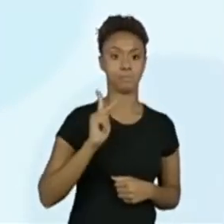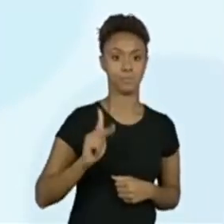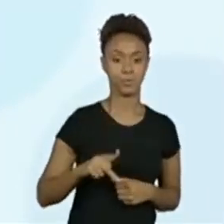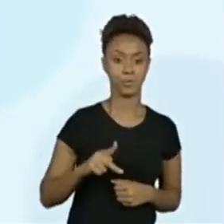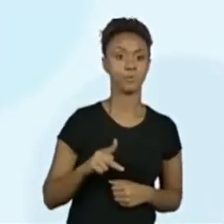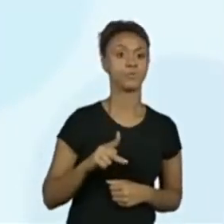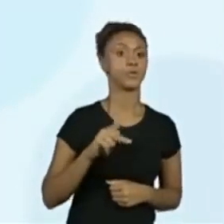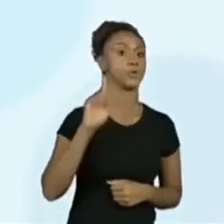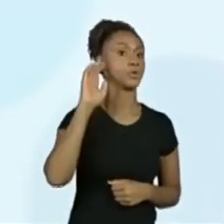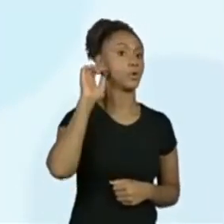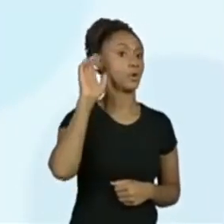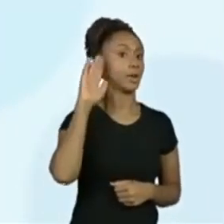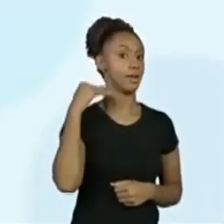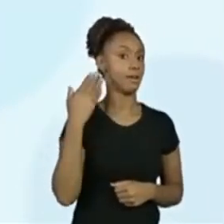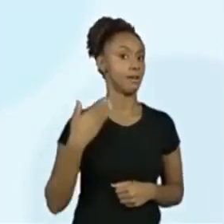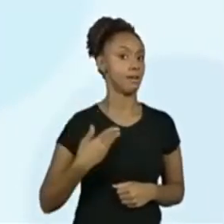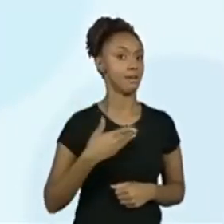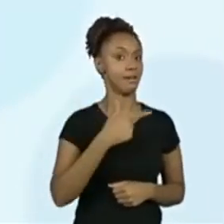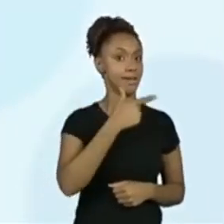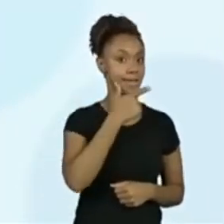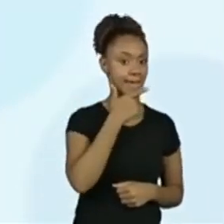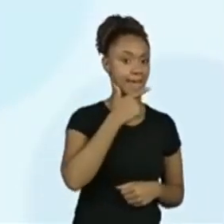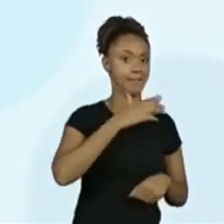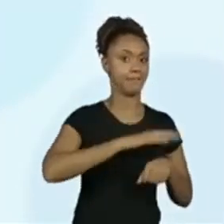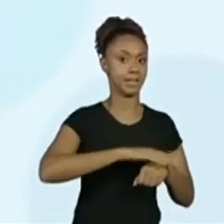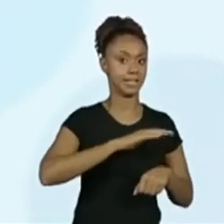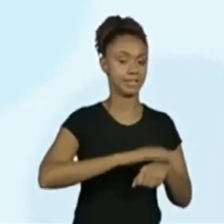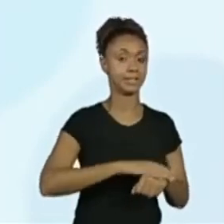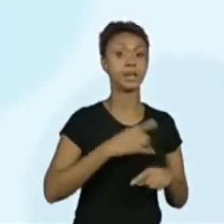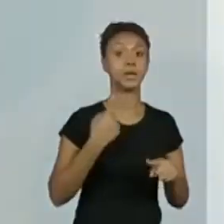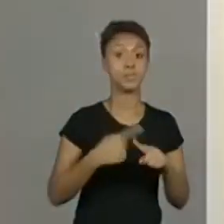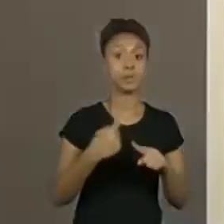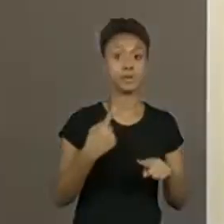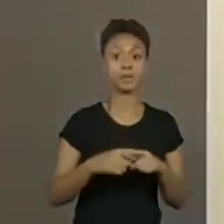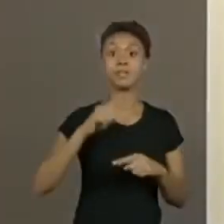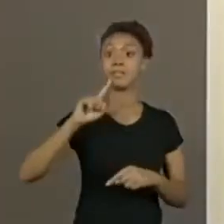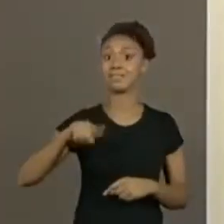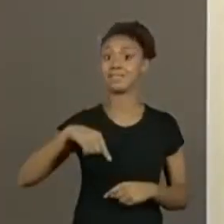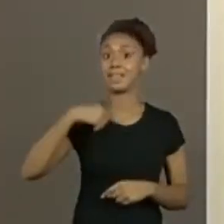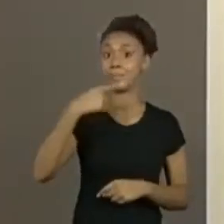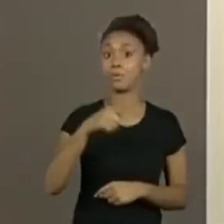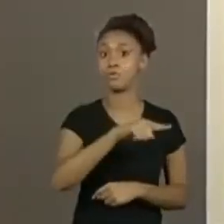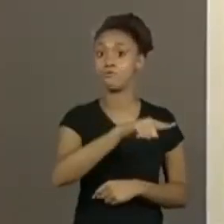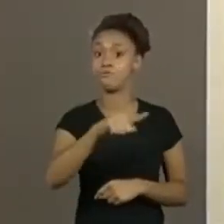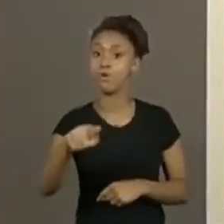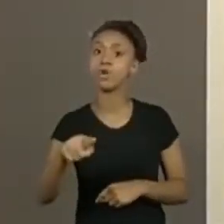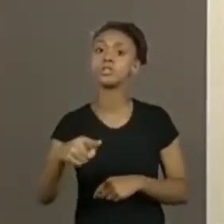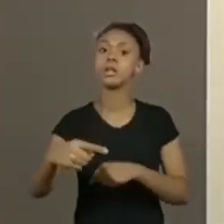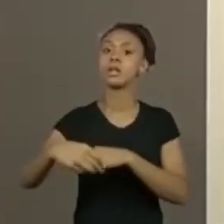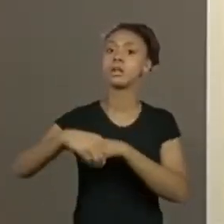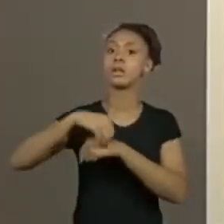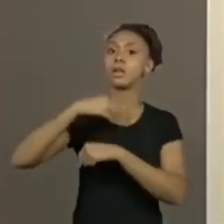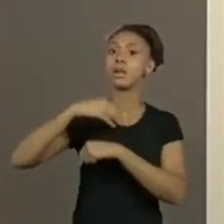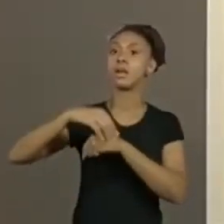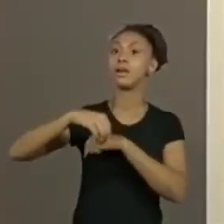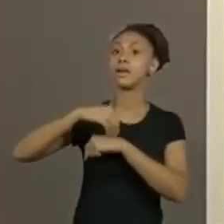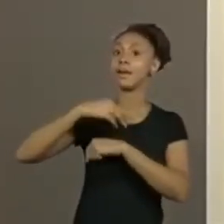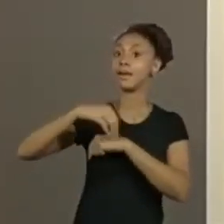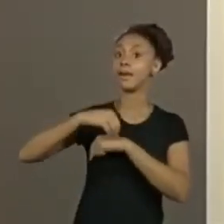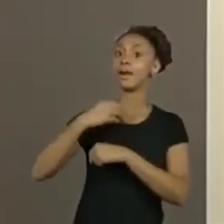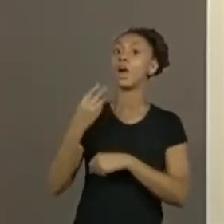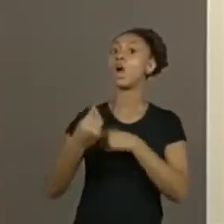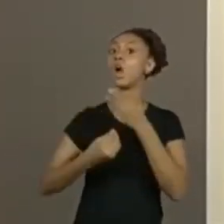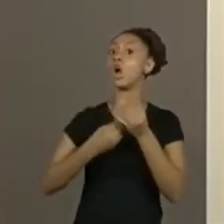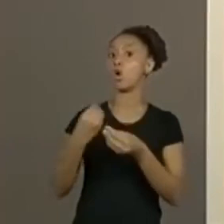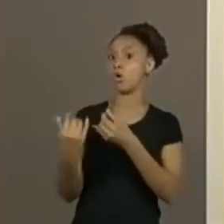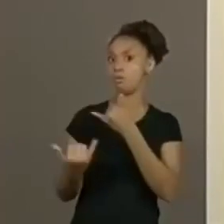fazer, porque depois vocês vão ter que nos orientar, nos passar instruções sobre esse jogo. Então,